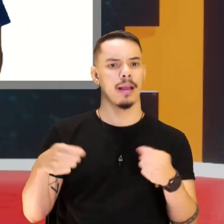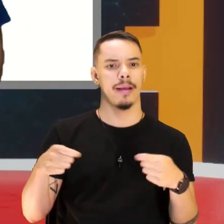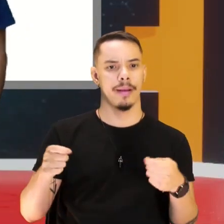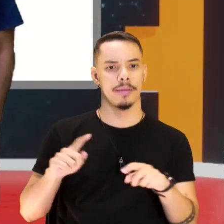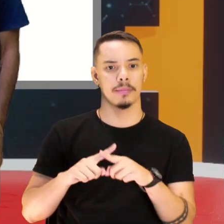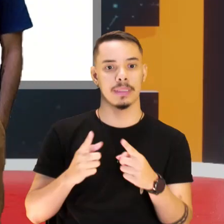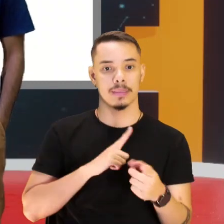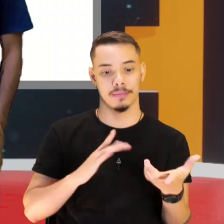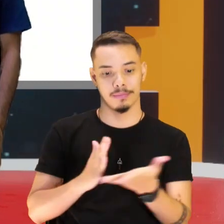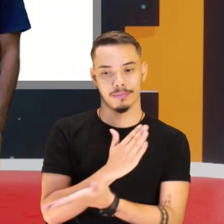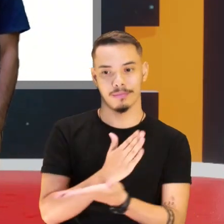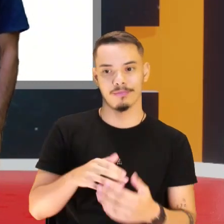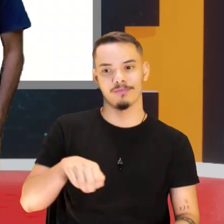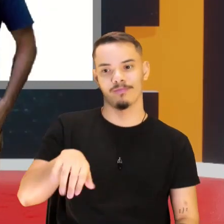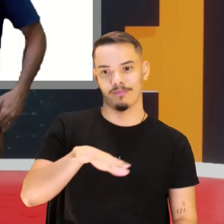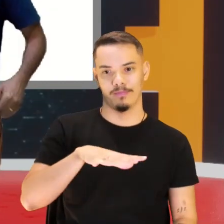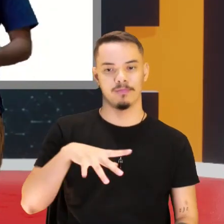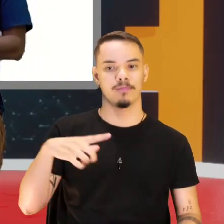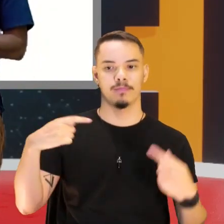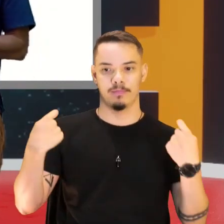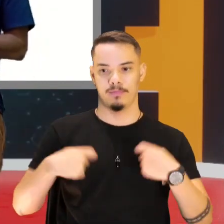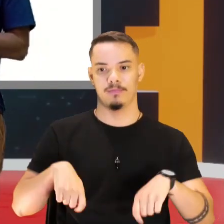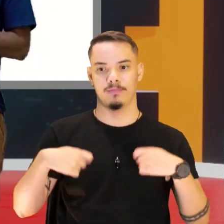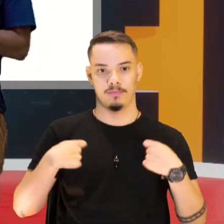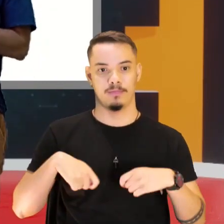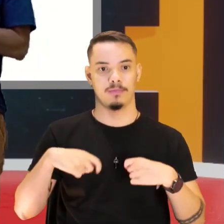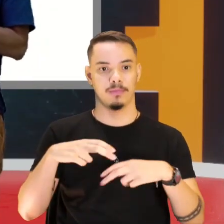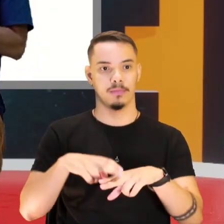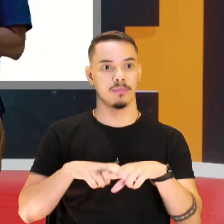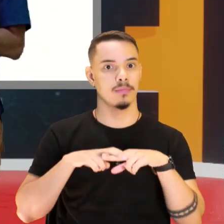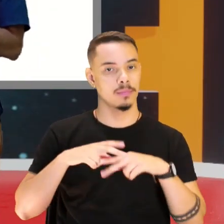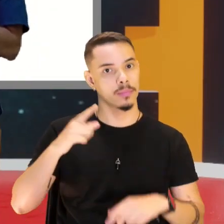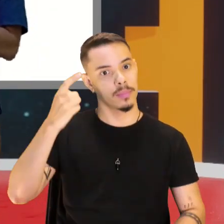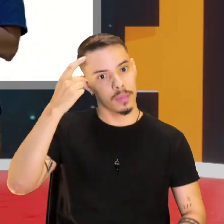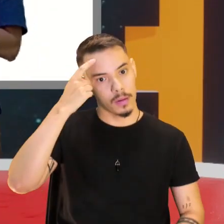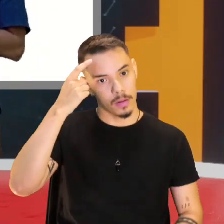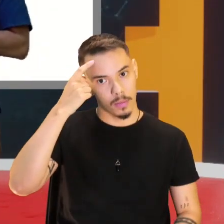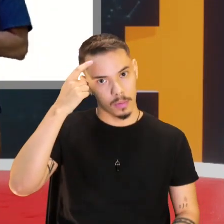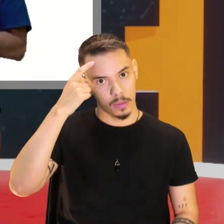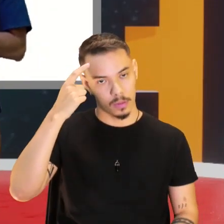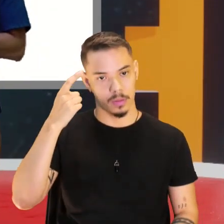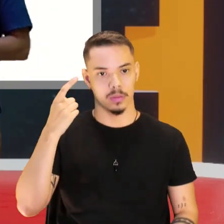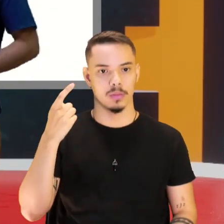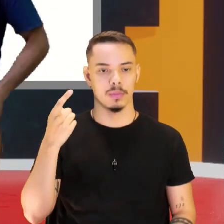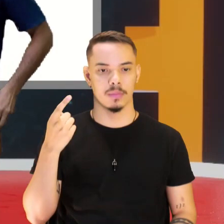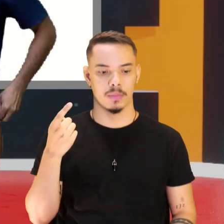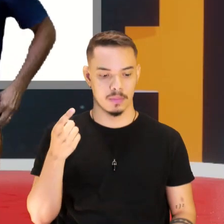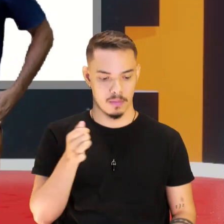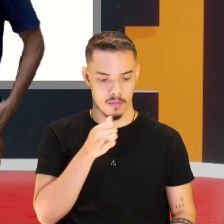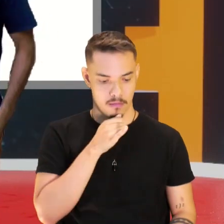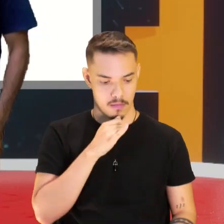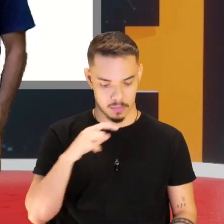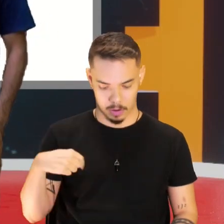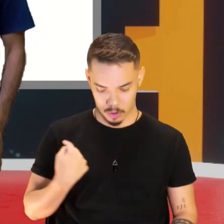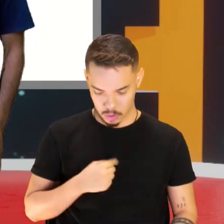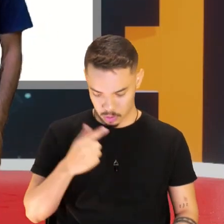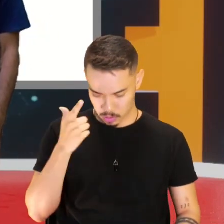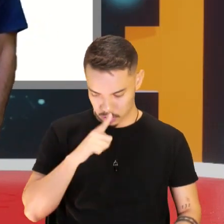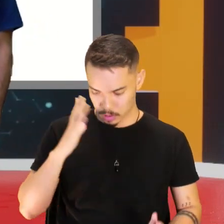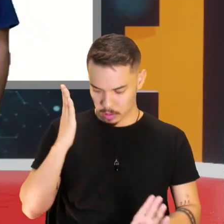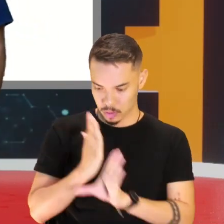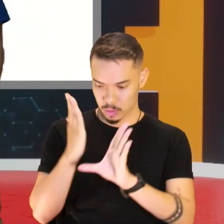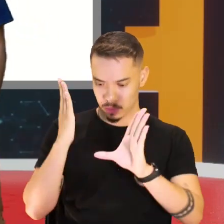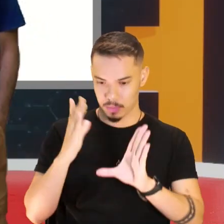só que tem situações que às vezes pode ser que precise, né? Então a gente estava ali, a gente montou, a gente conseguiu descobrir a razão